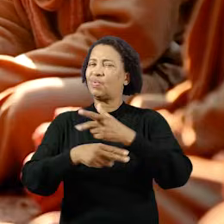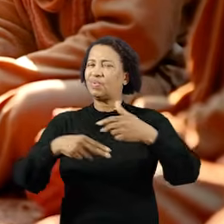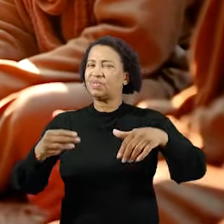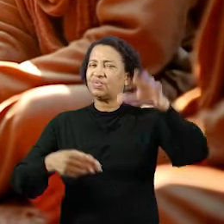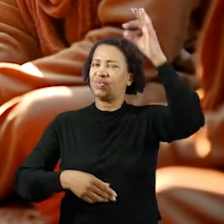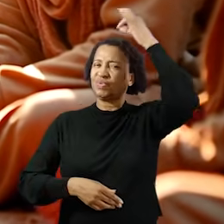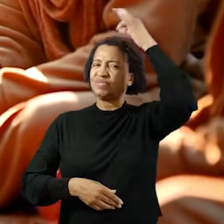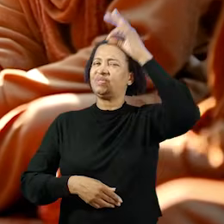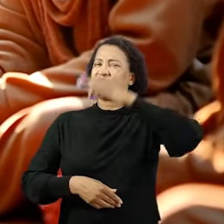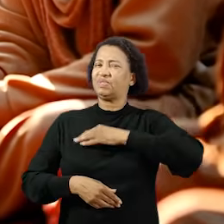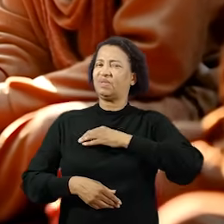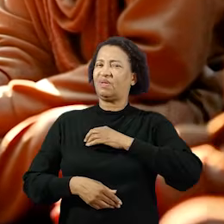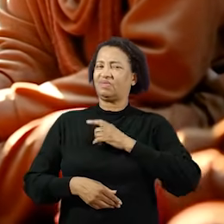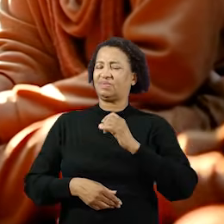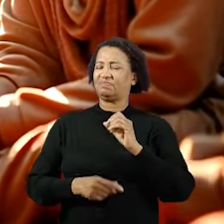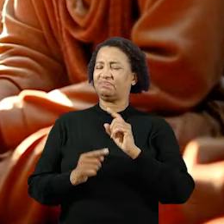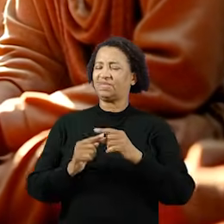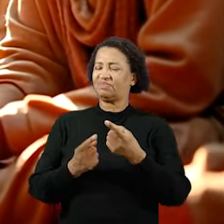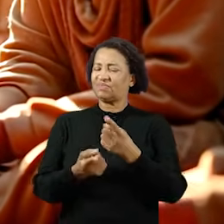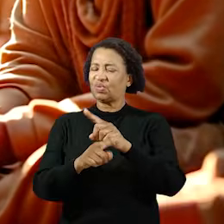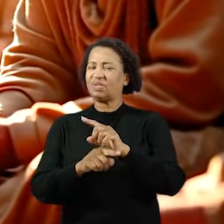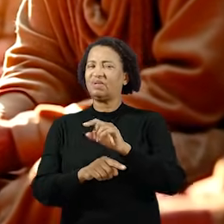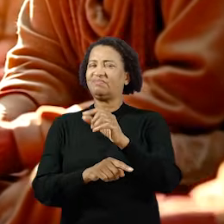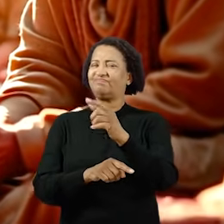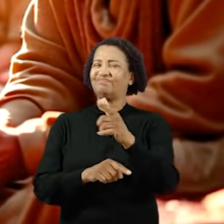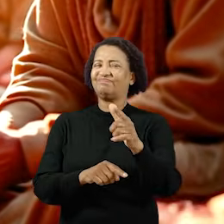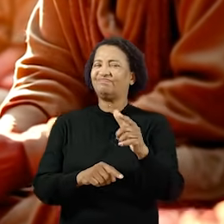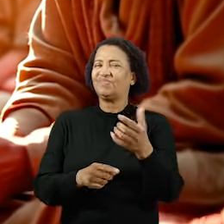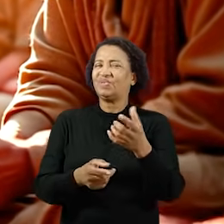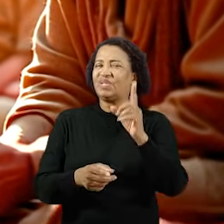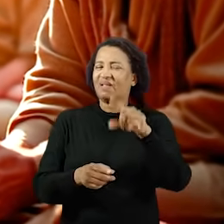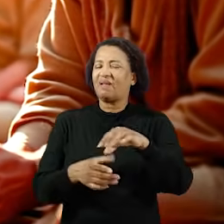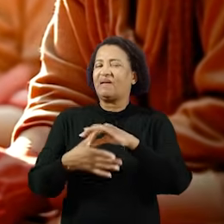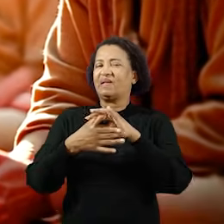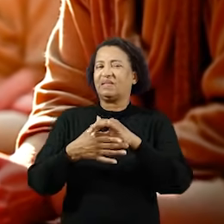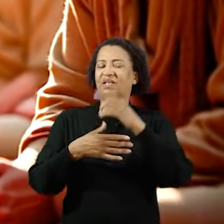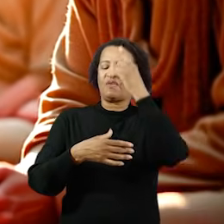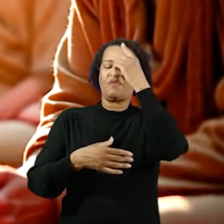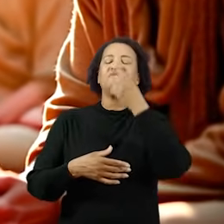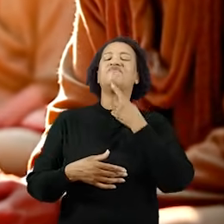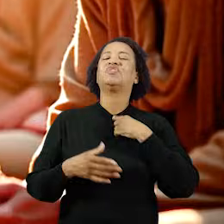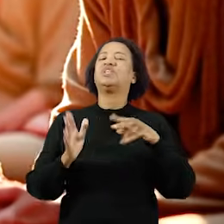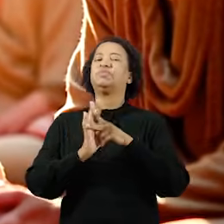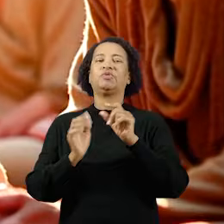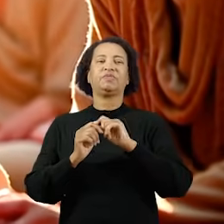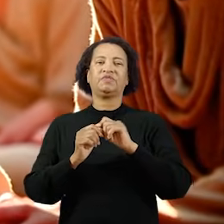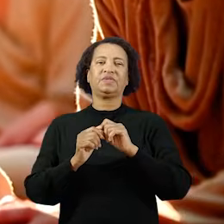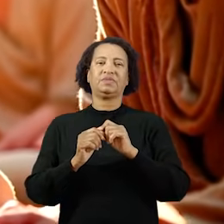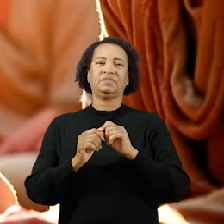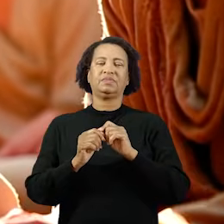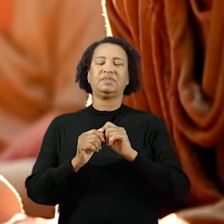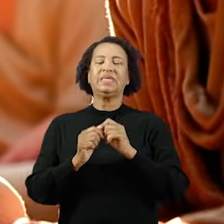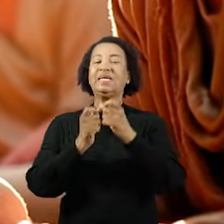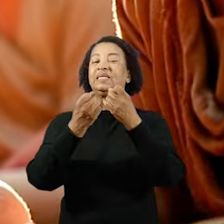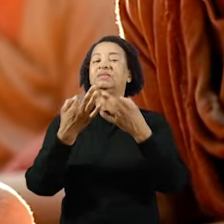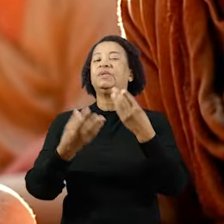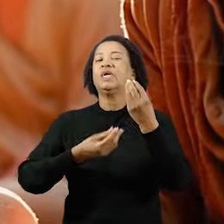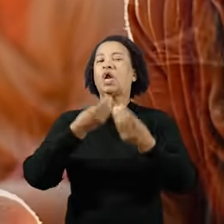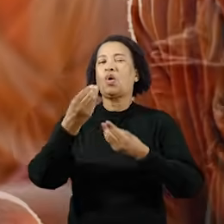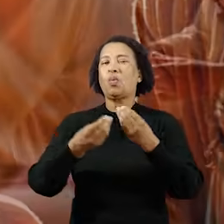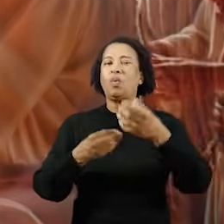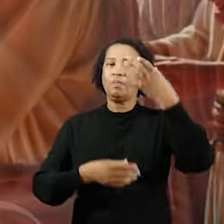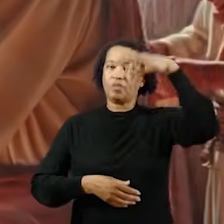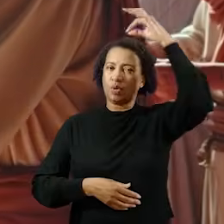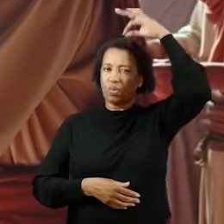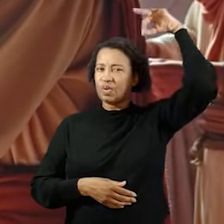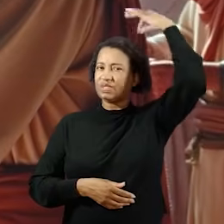não seriam tão carnais. A primeira coisa que Paulo explica no capítulo 12 é como o Espírito Santo trabalha. Os